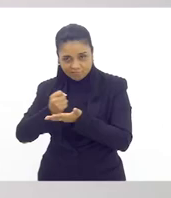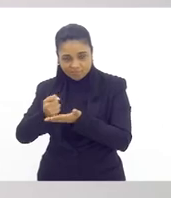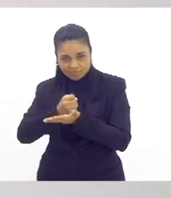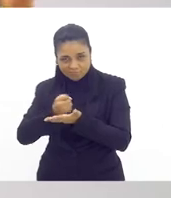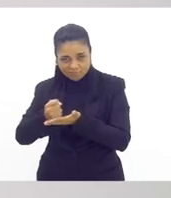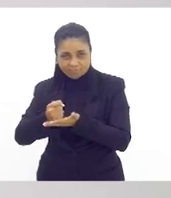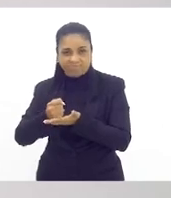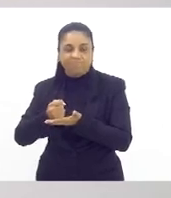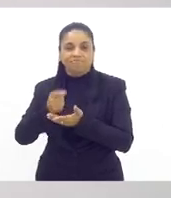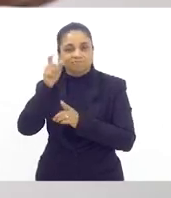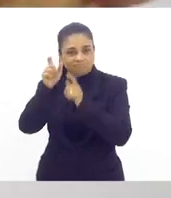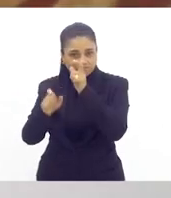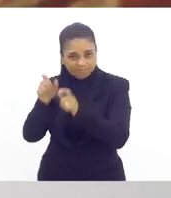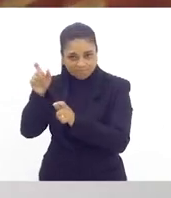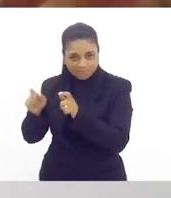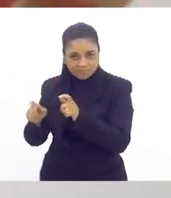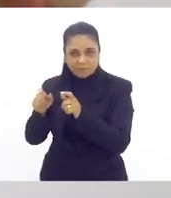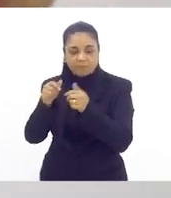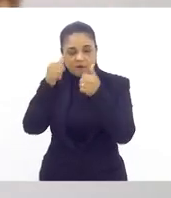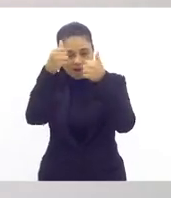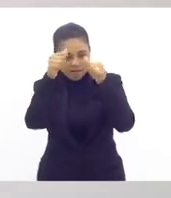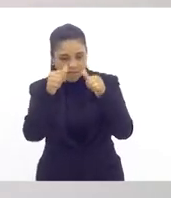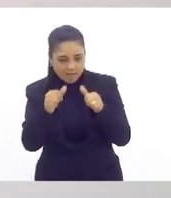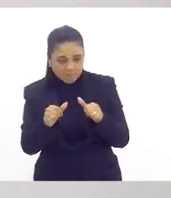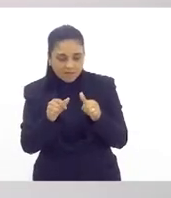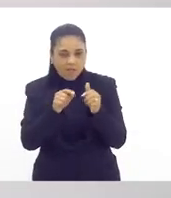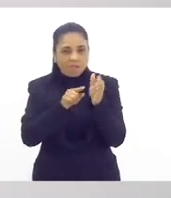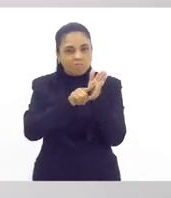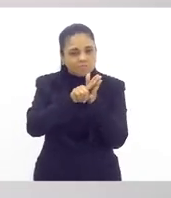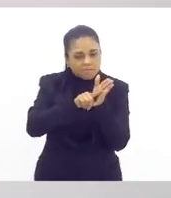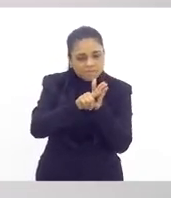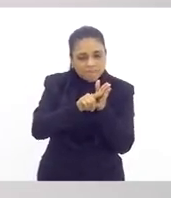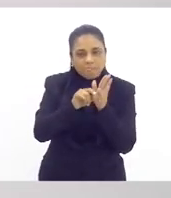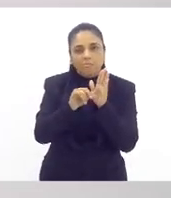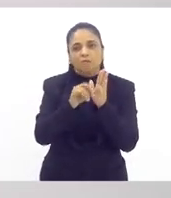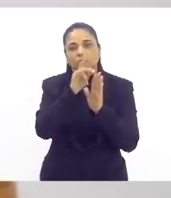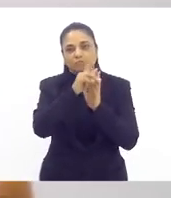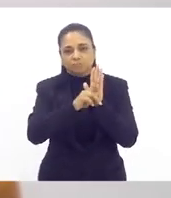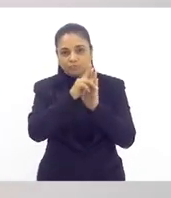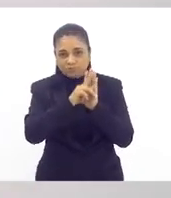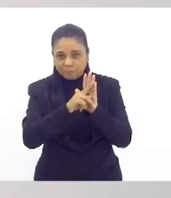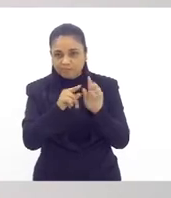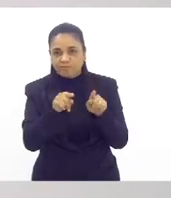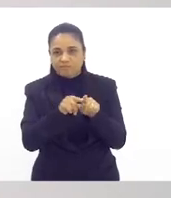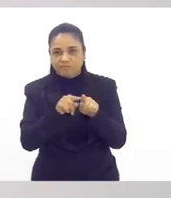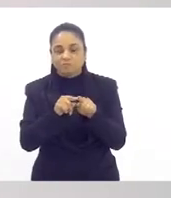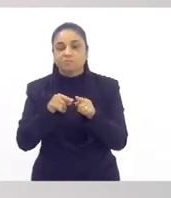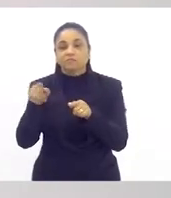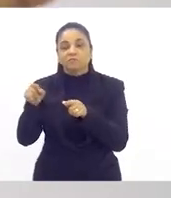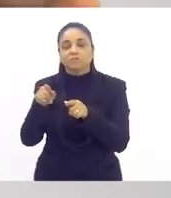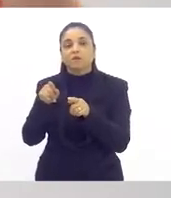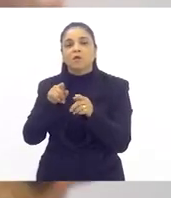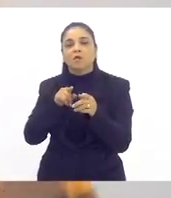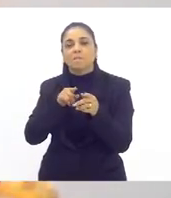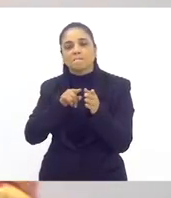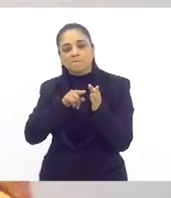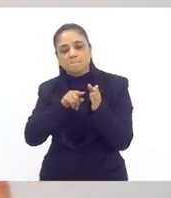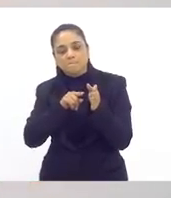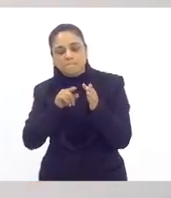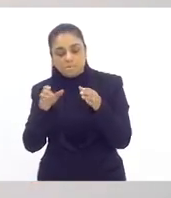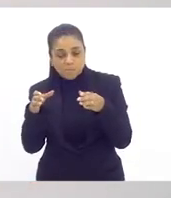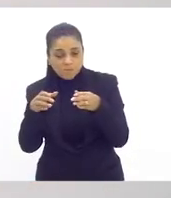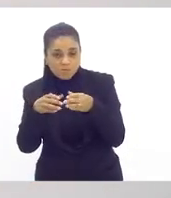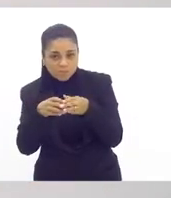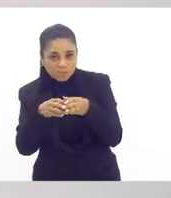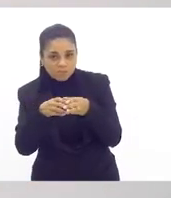precisar para fazer análise das projetos a gente vai contar com uma consultoria da universidade para olhar a